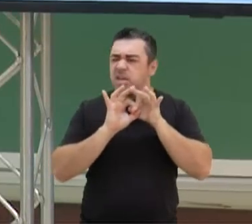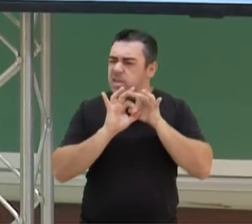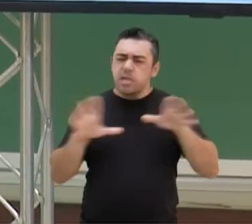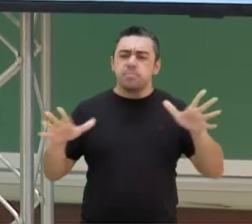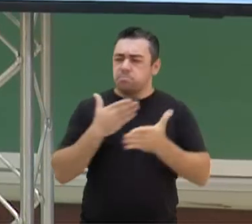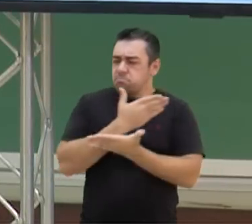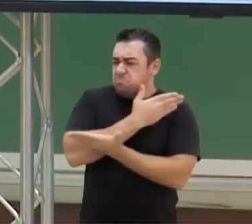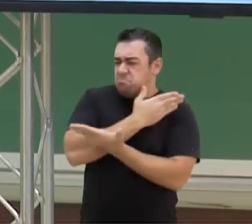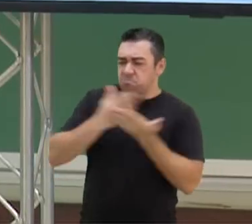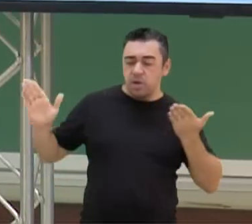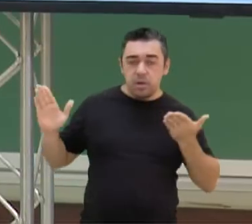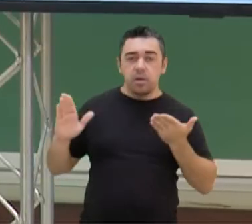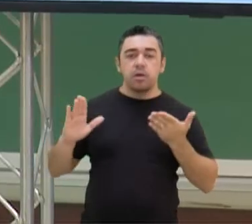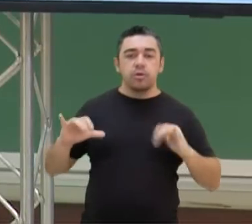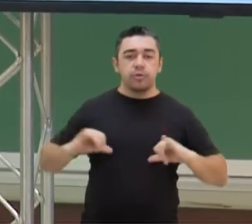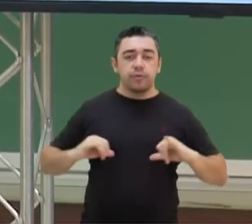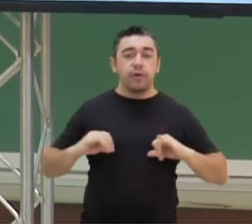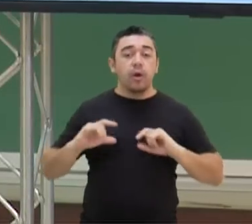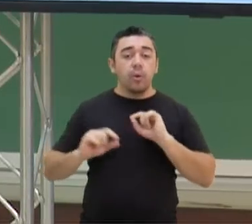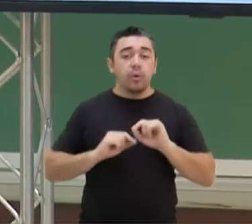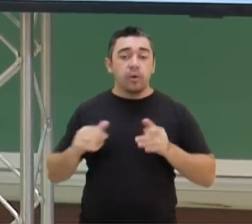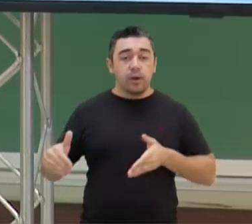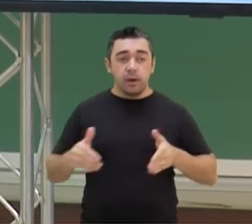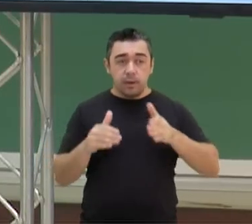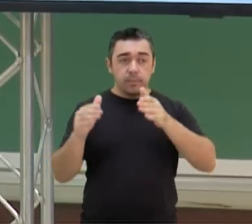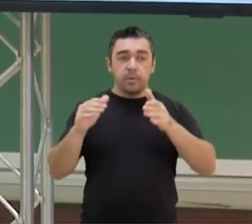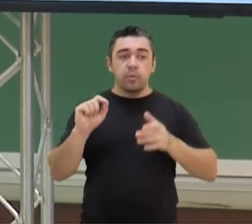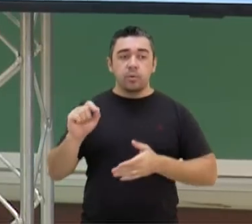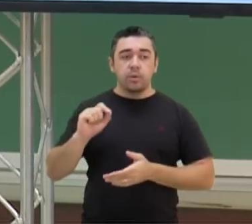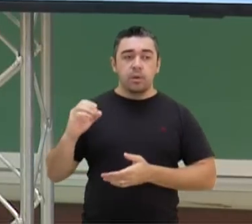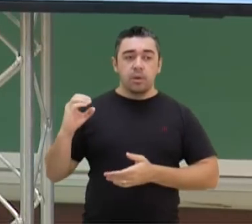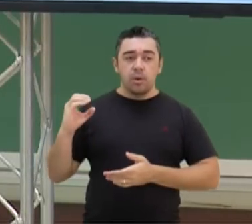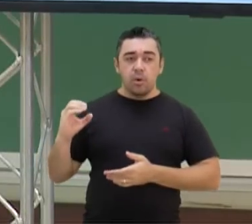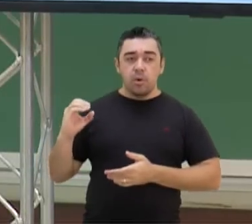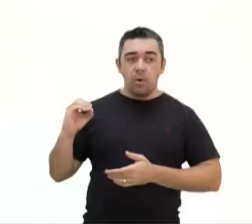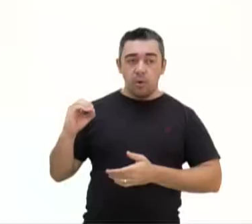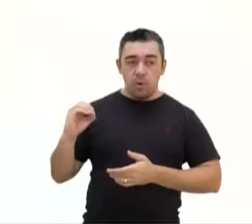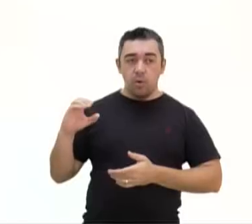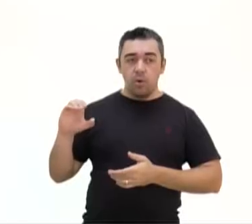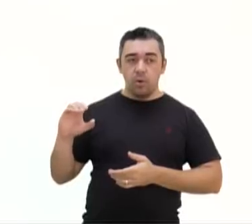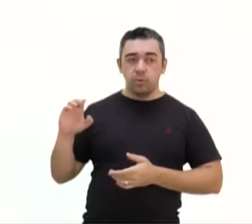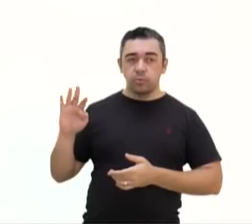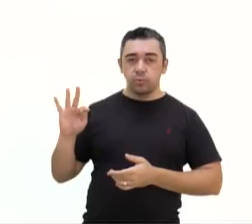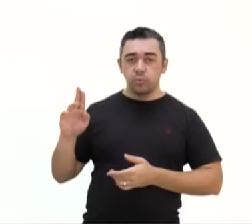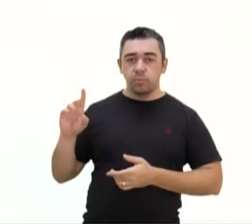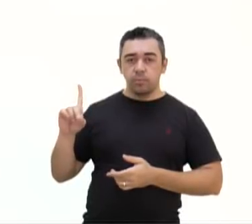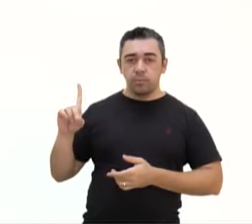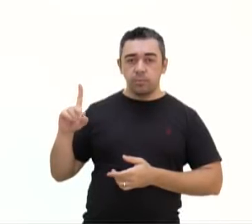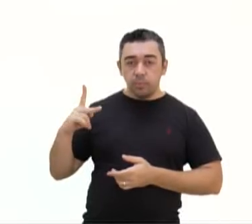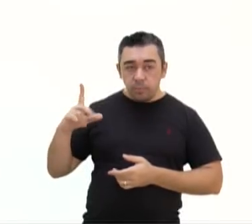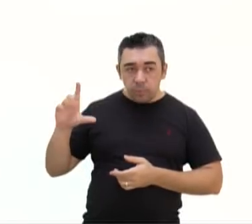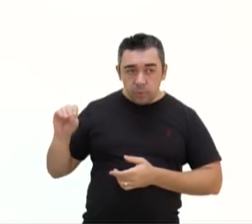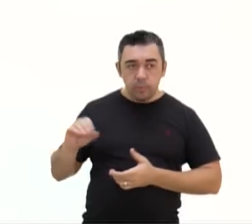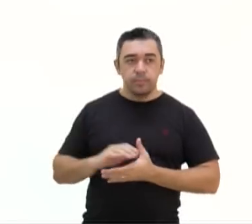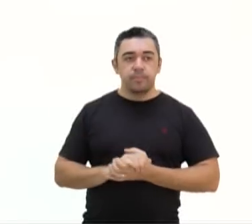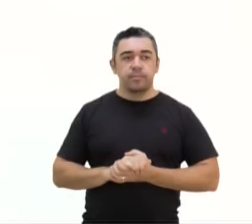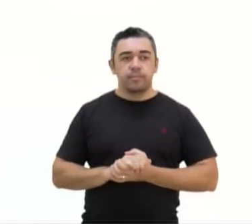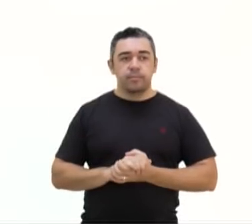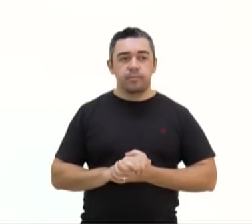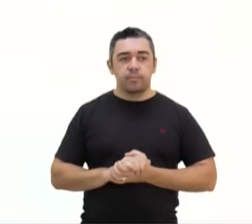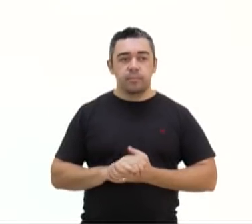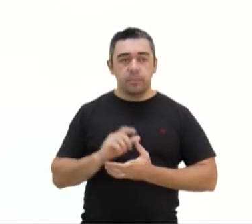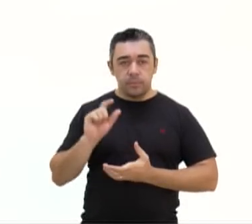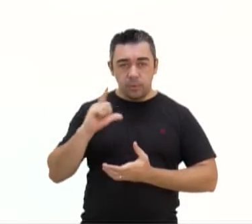sofrimento, que é o nobre caminho óctuplo, que está aqui. Então, na